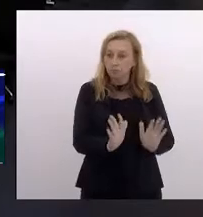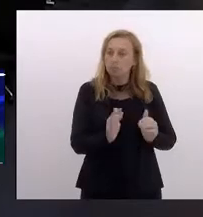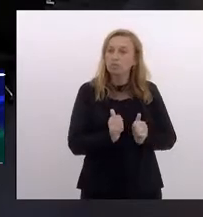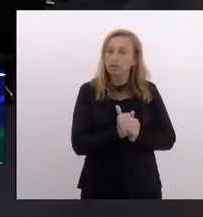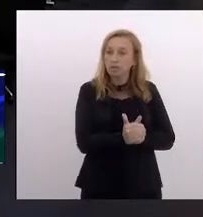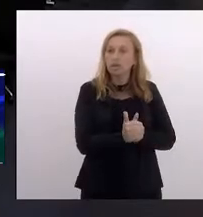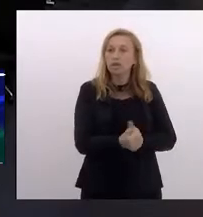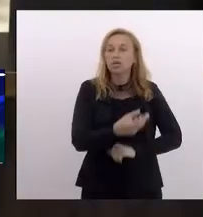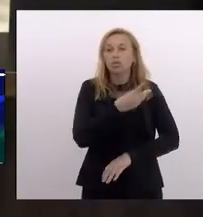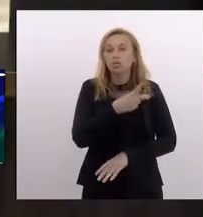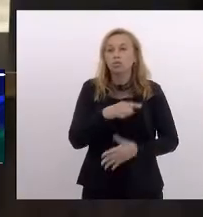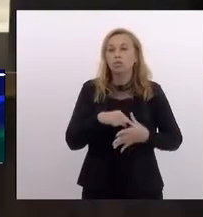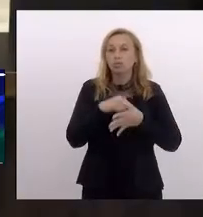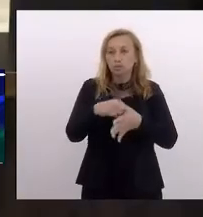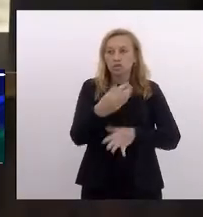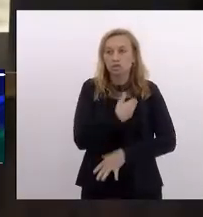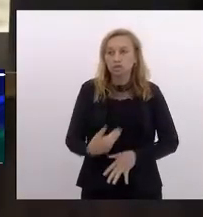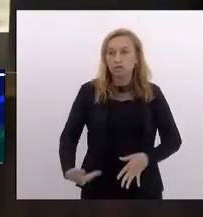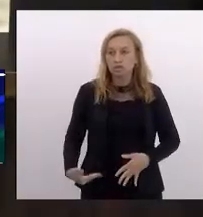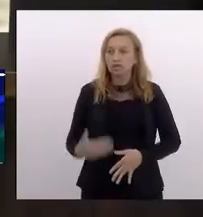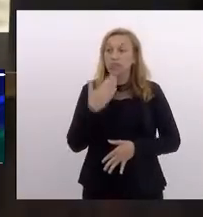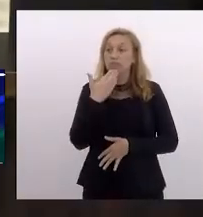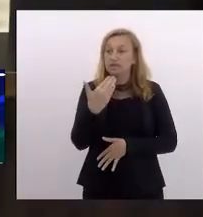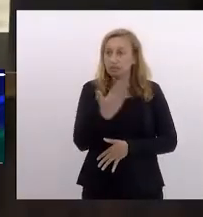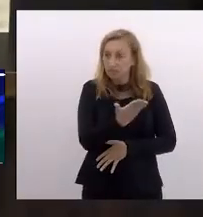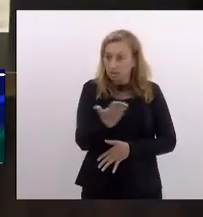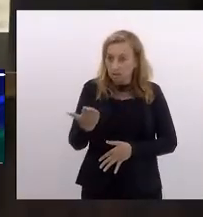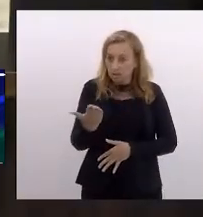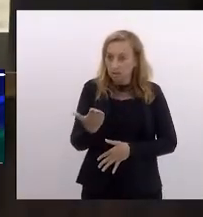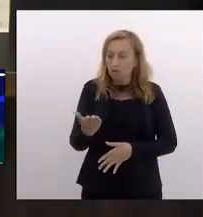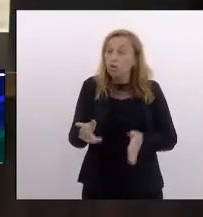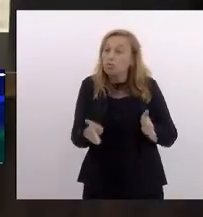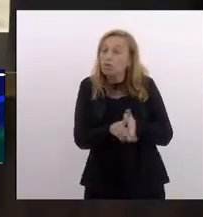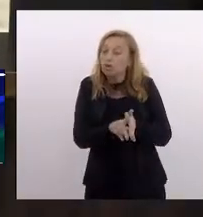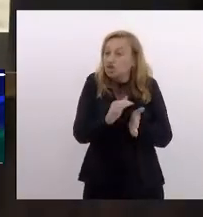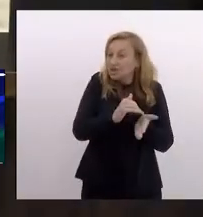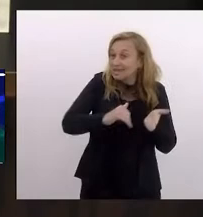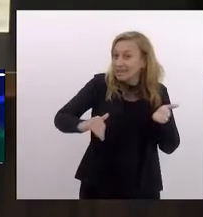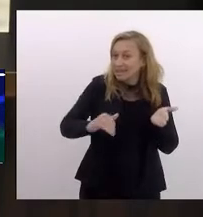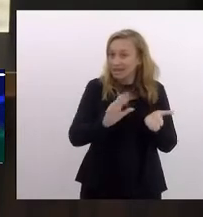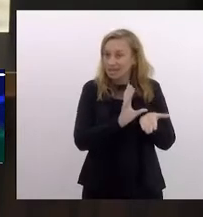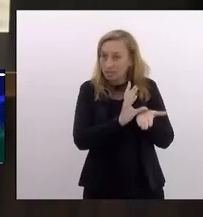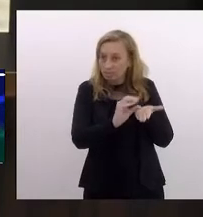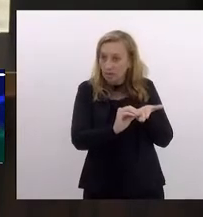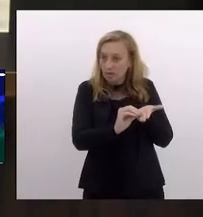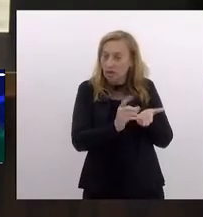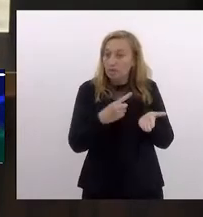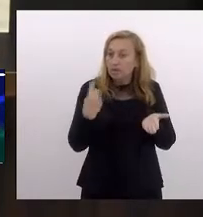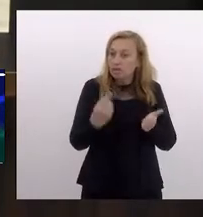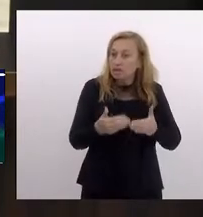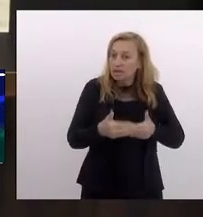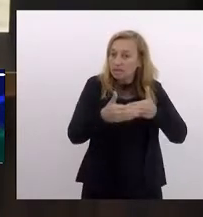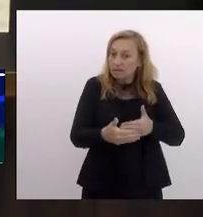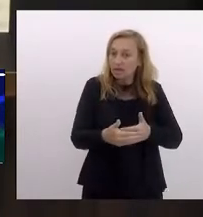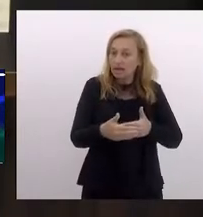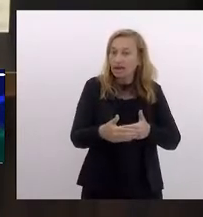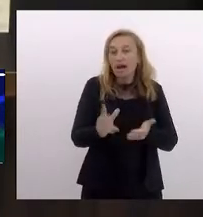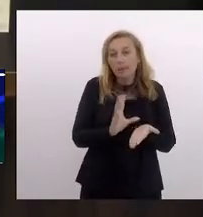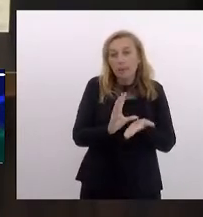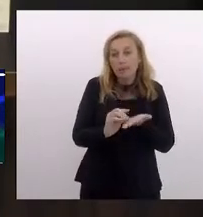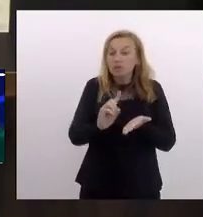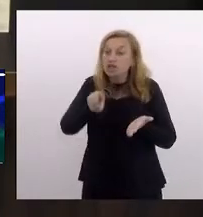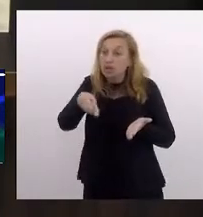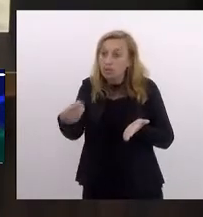o líder do governo tá fazendo um apelo que o projeto sairá de pauta para gente adiantar pauta